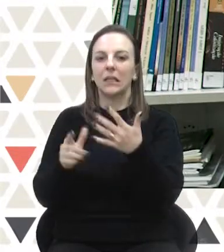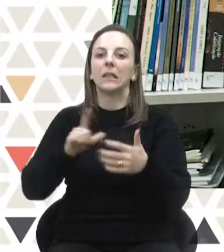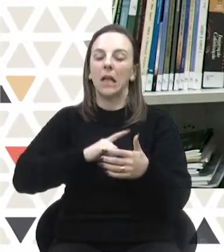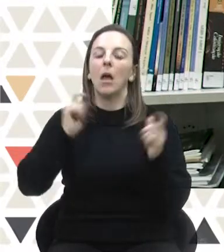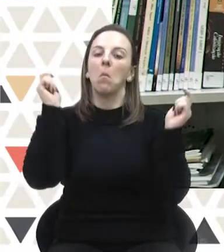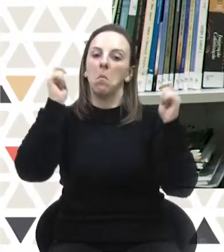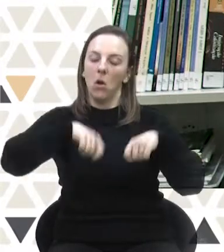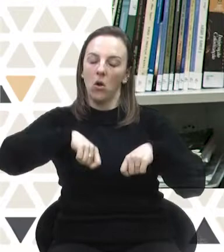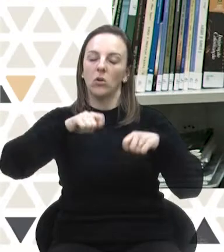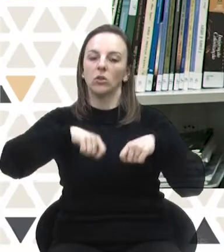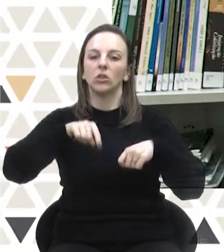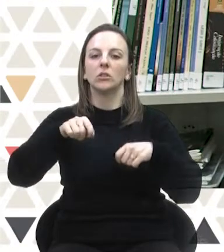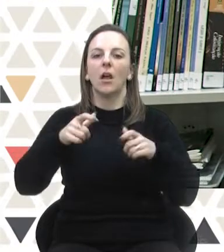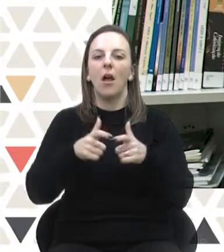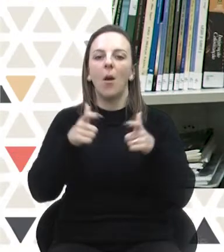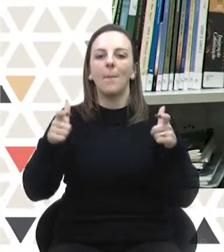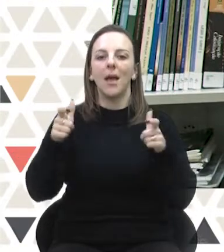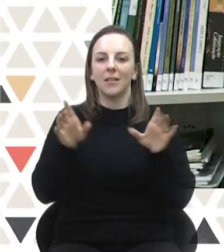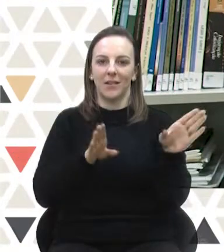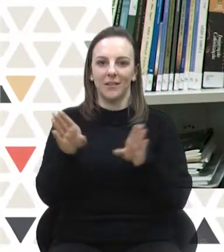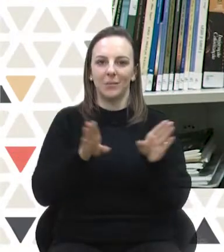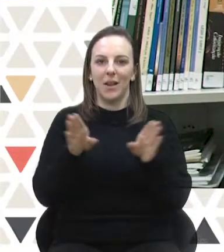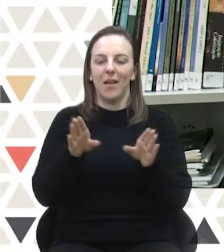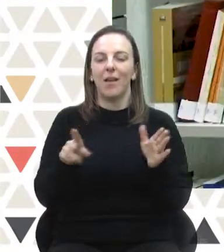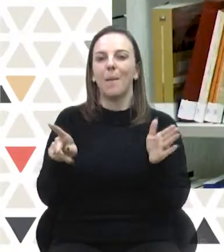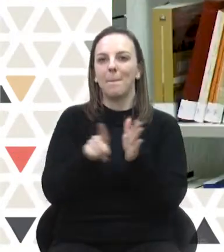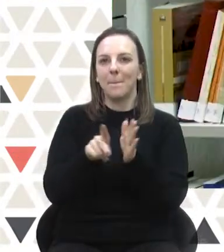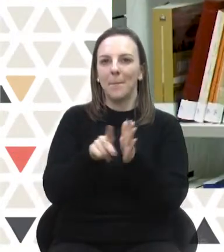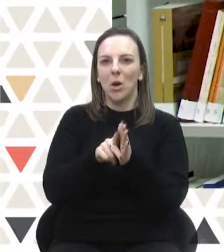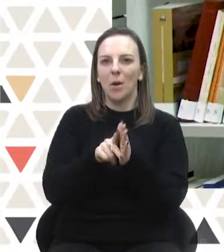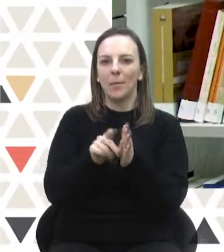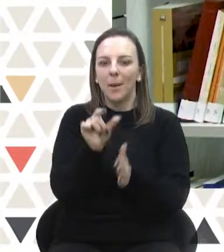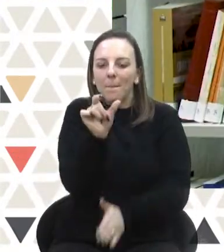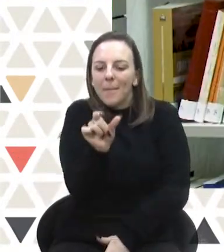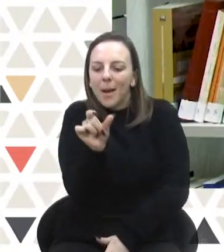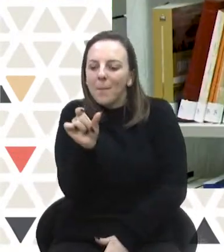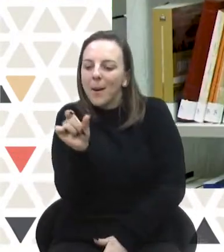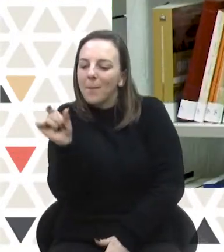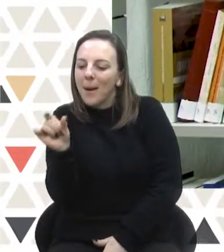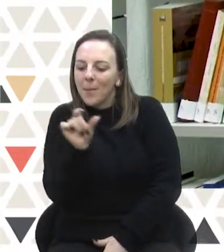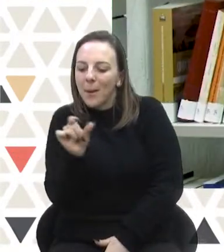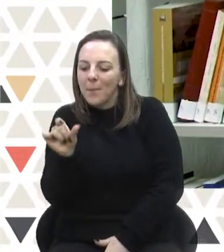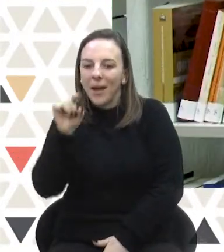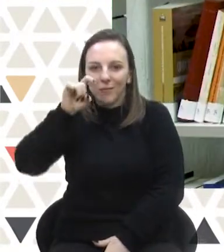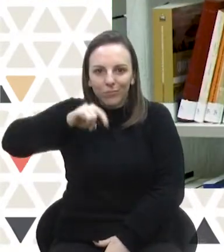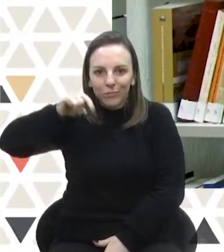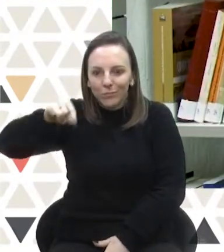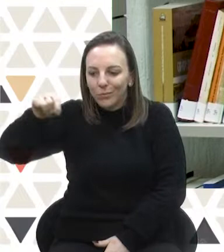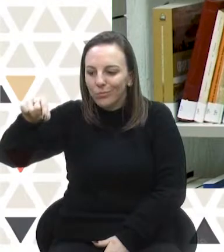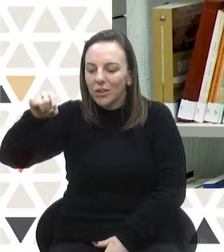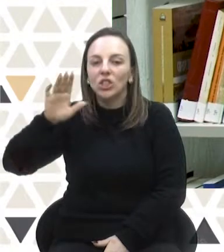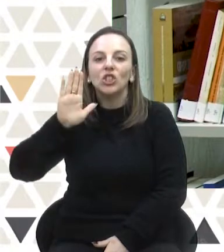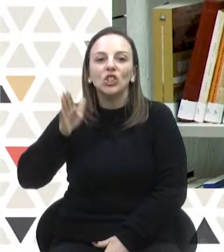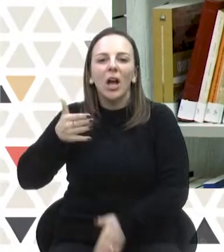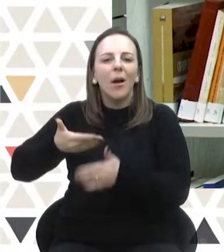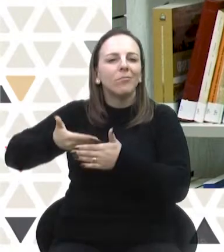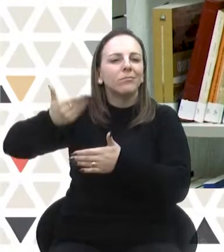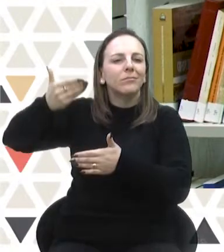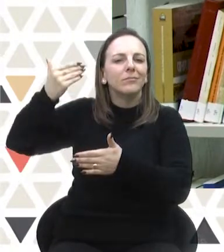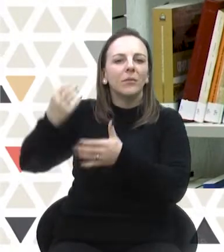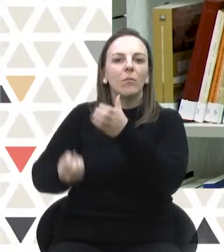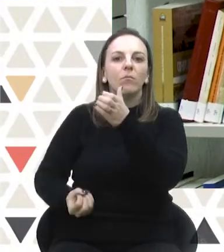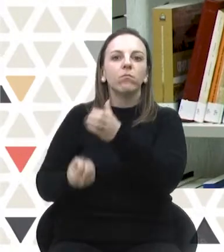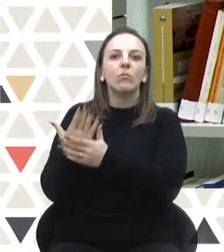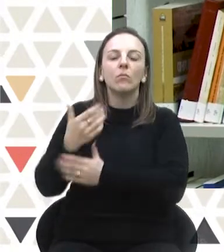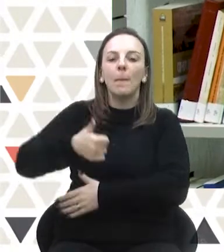há a possibilidade de aumentar essa acessibilidade. A própria tecla da urna eletrônica, ela já foi preparada desde